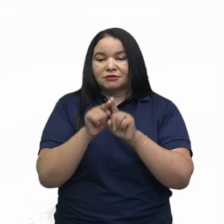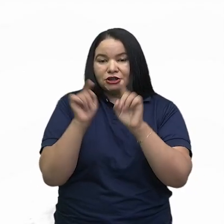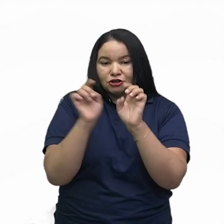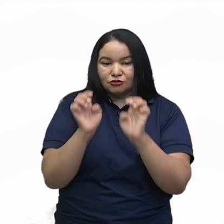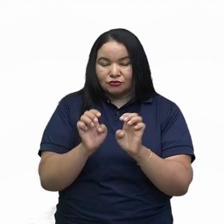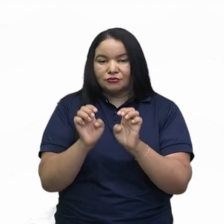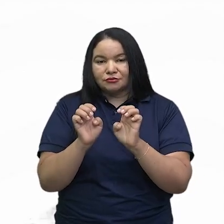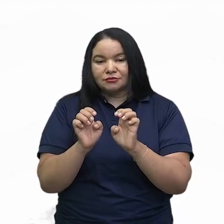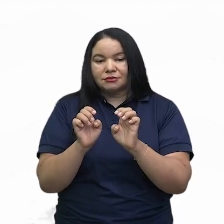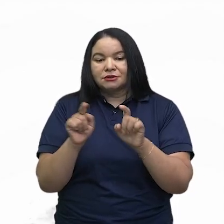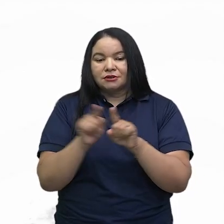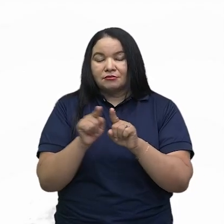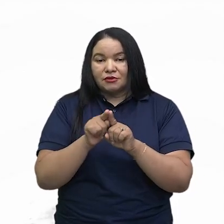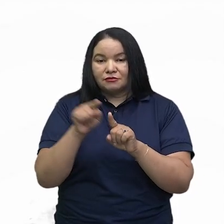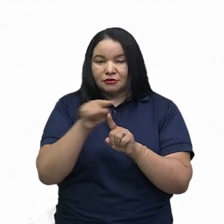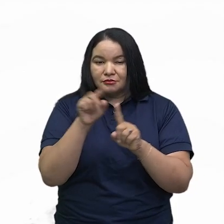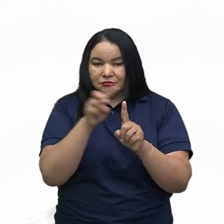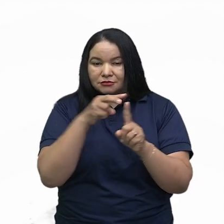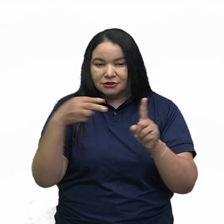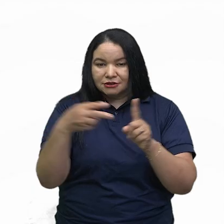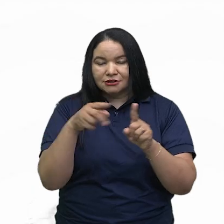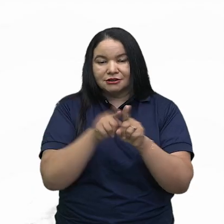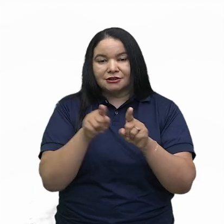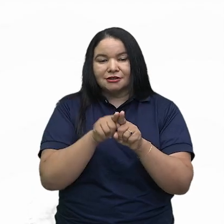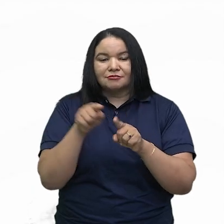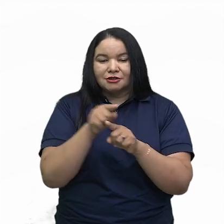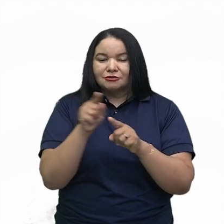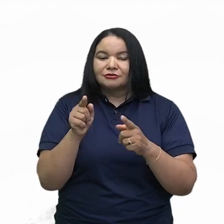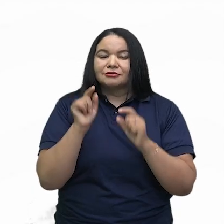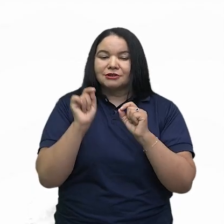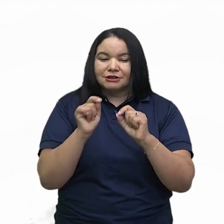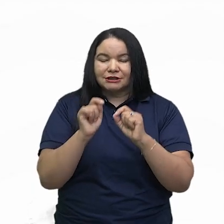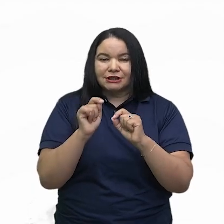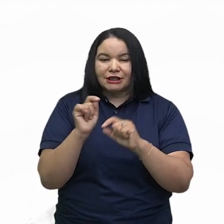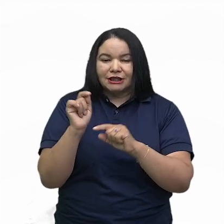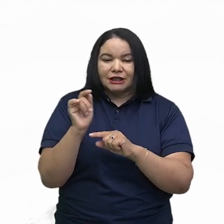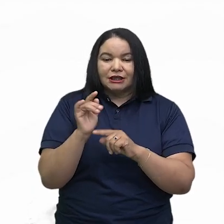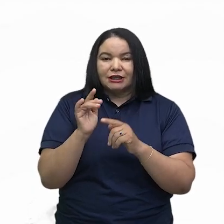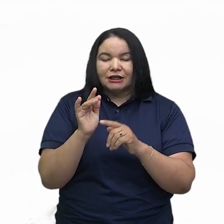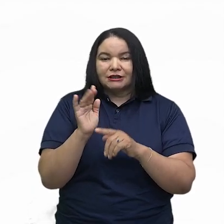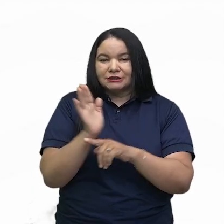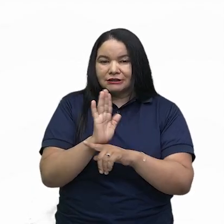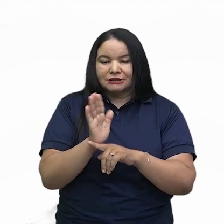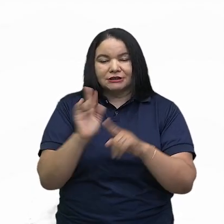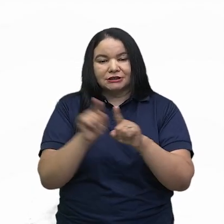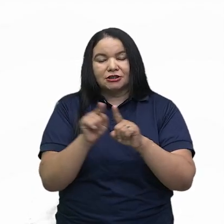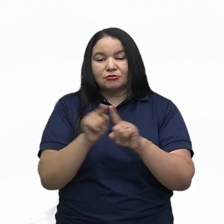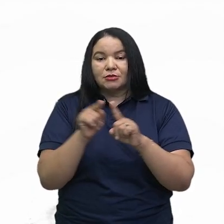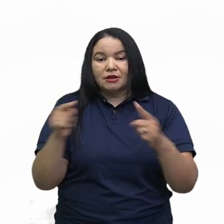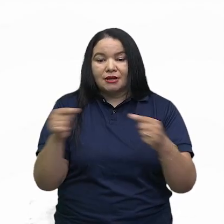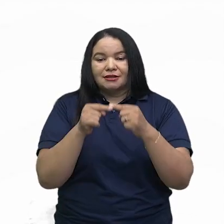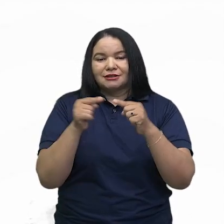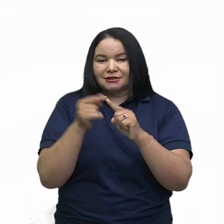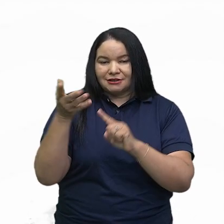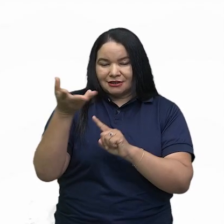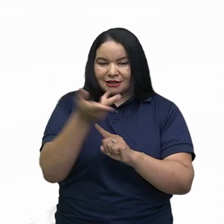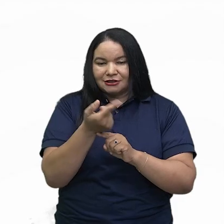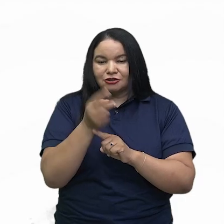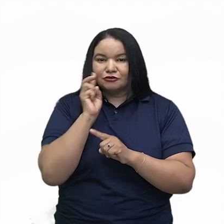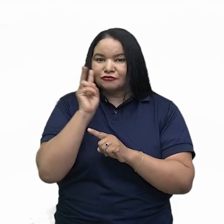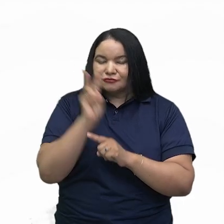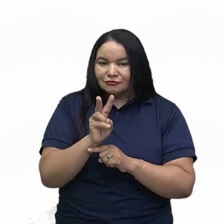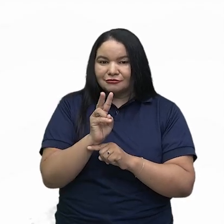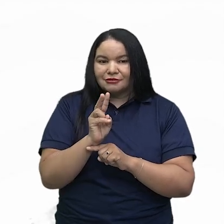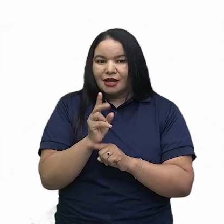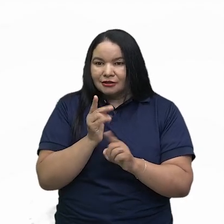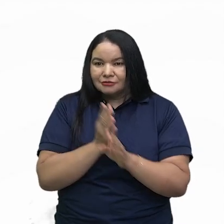estrutural, trazendo esse olhar mais cinematográfico, trazendo algo além, que a gente já